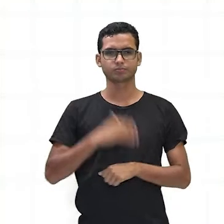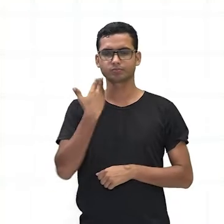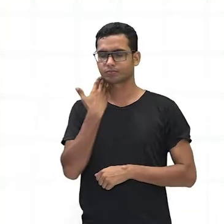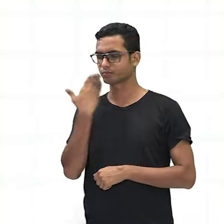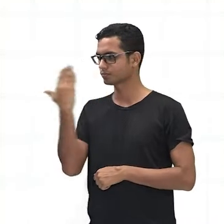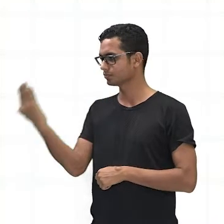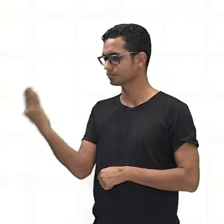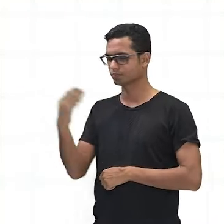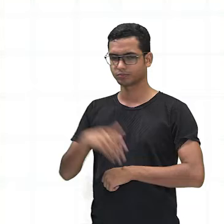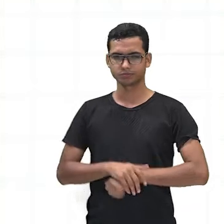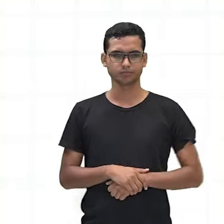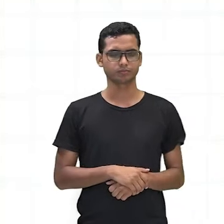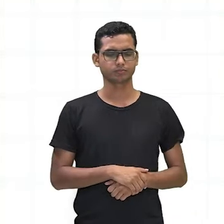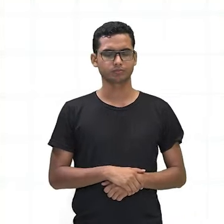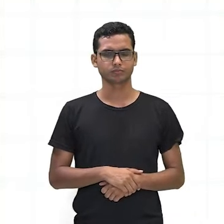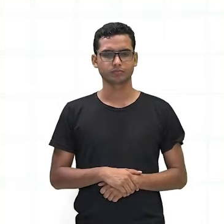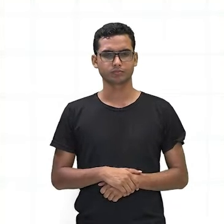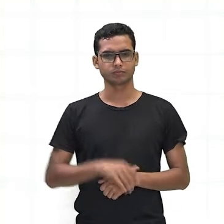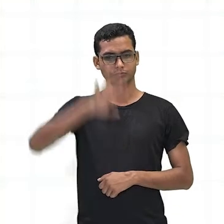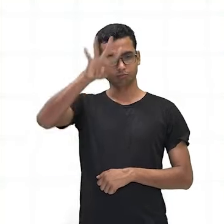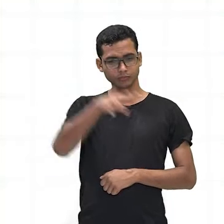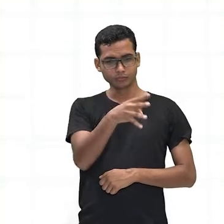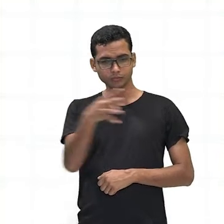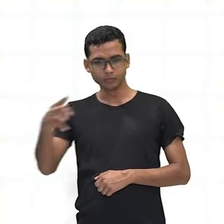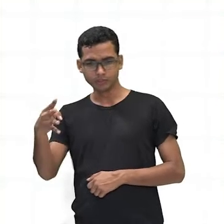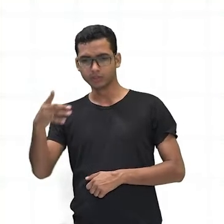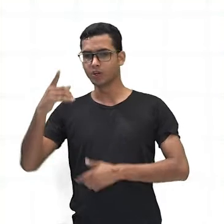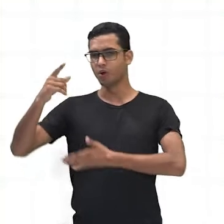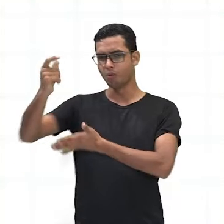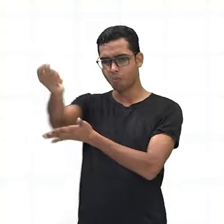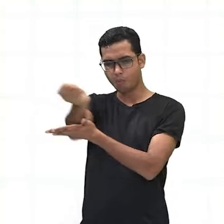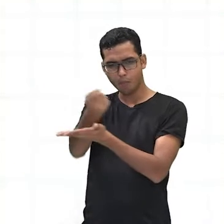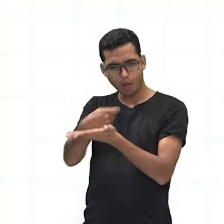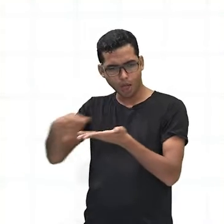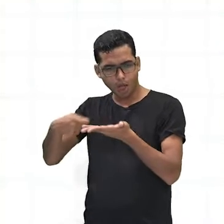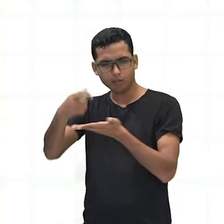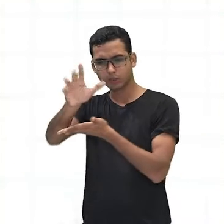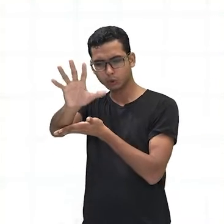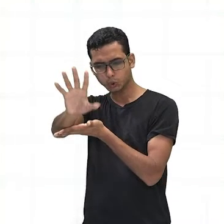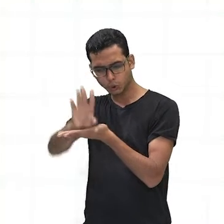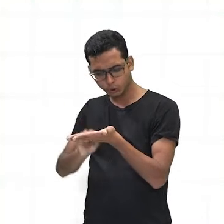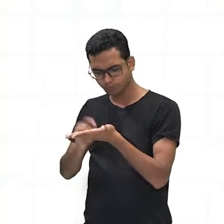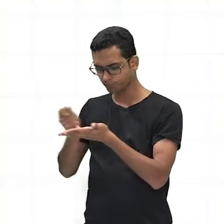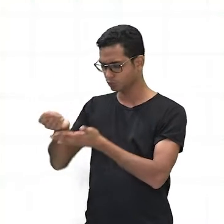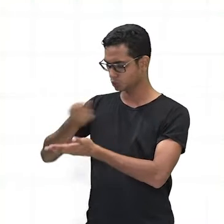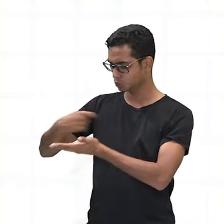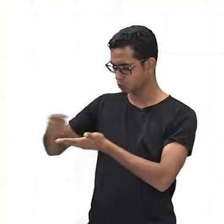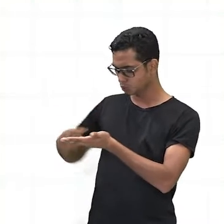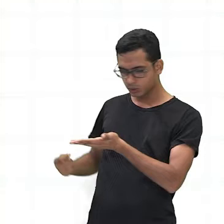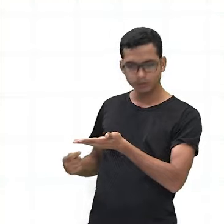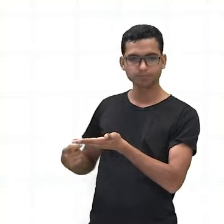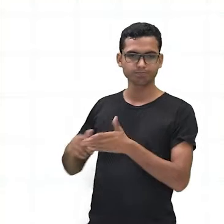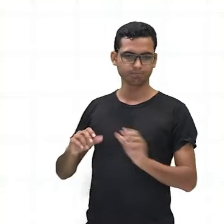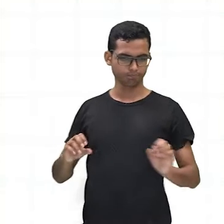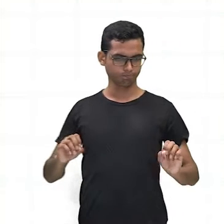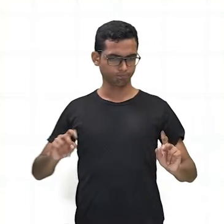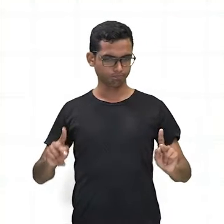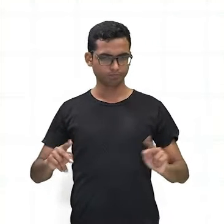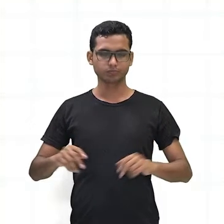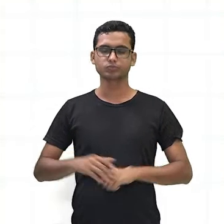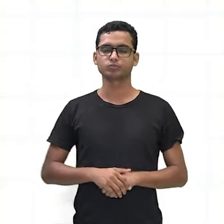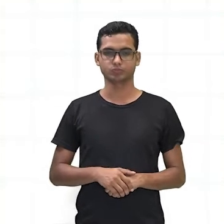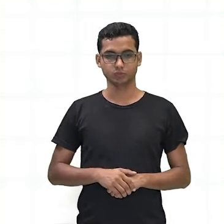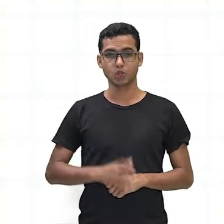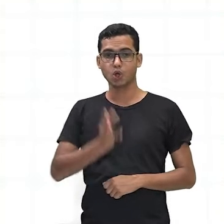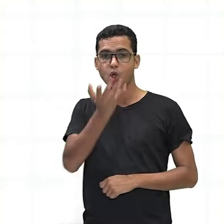people. Então, anotem aí essa tabela que é muito importante. Deixa aí com destaque aí no caderno de vocês.